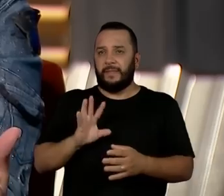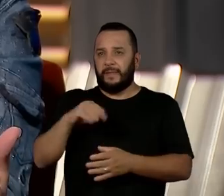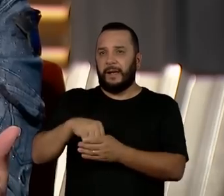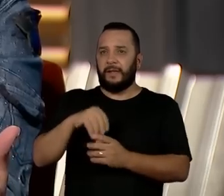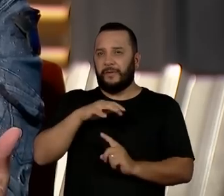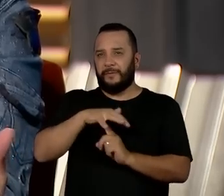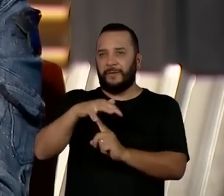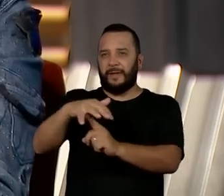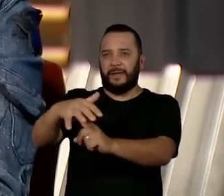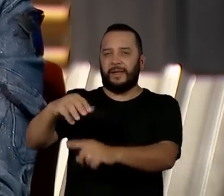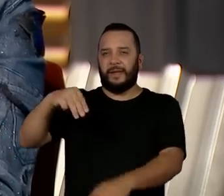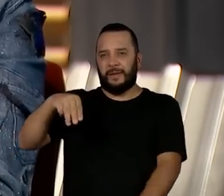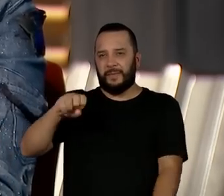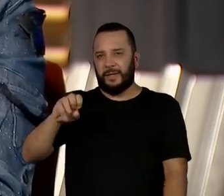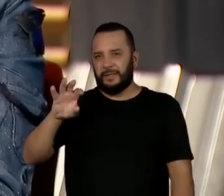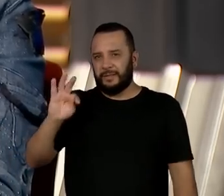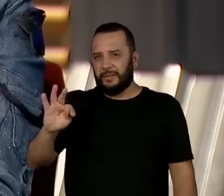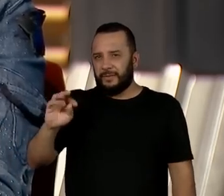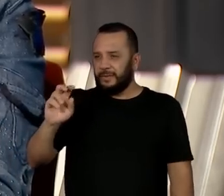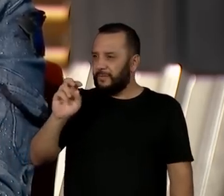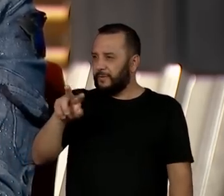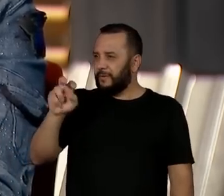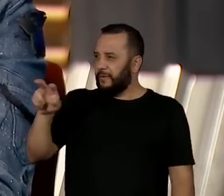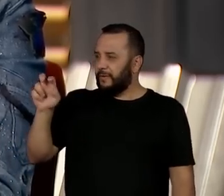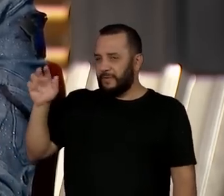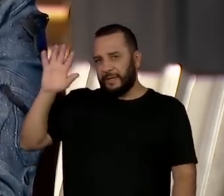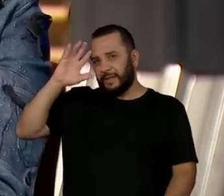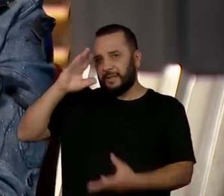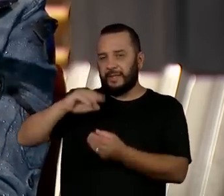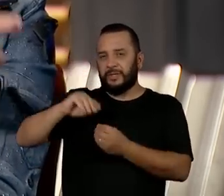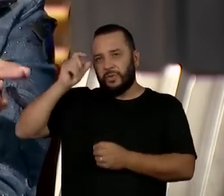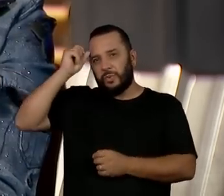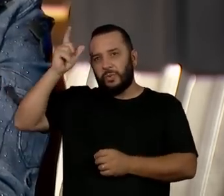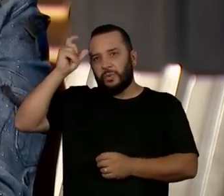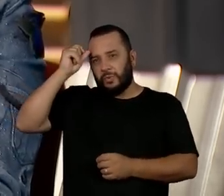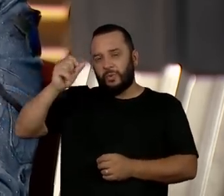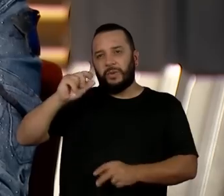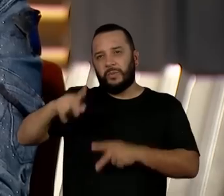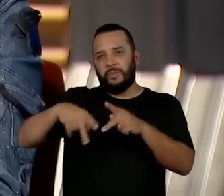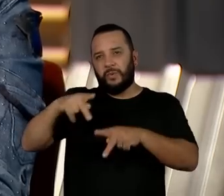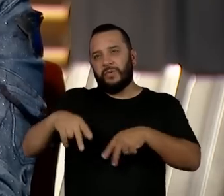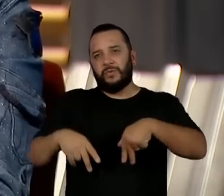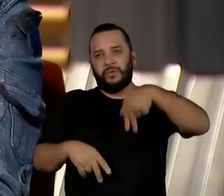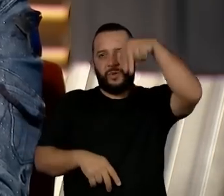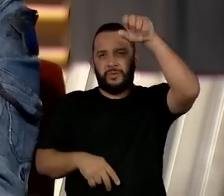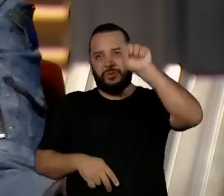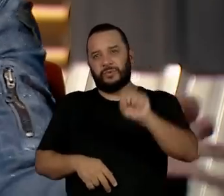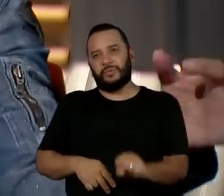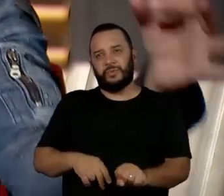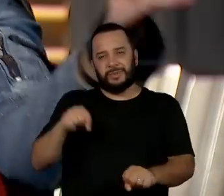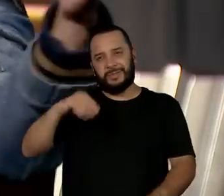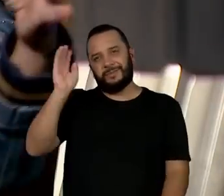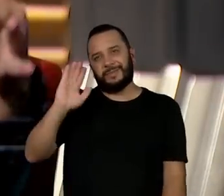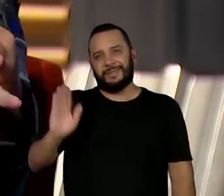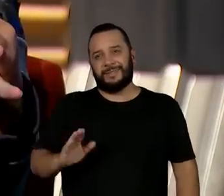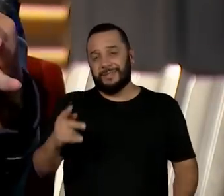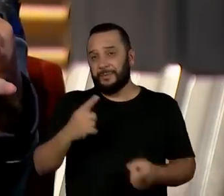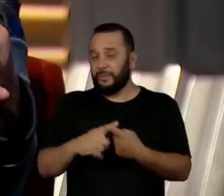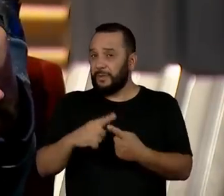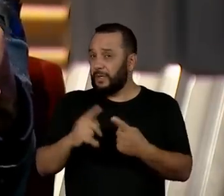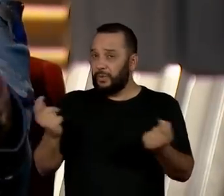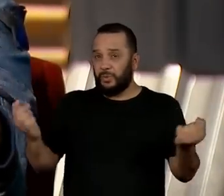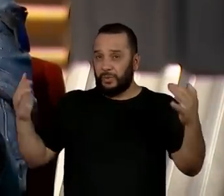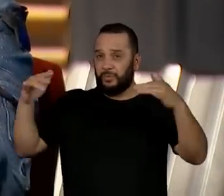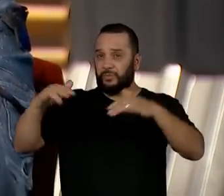parque você entende a cultura popular de norte a sul do país porque ali todo mundo